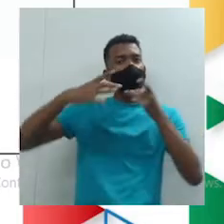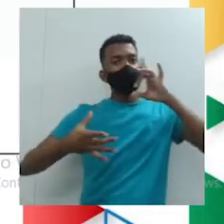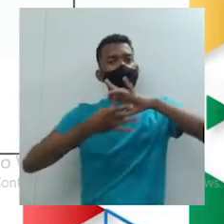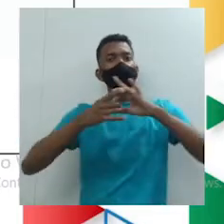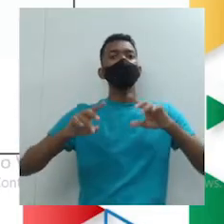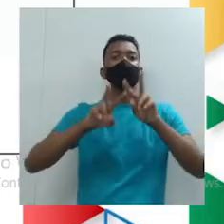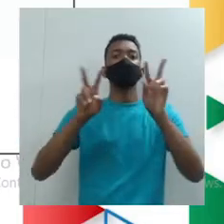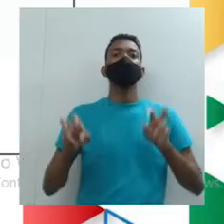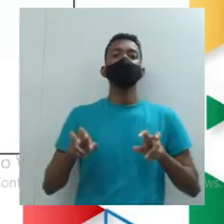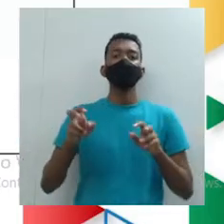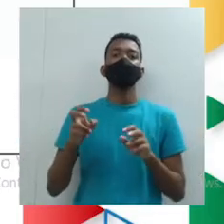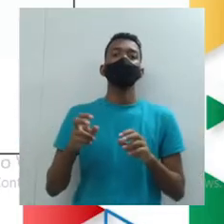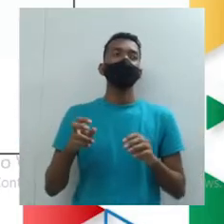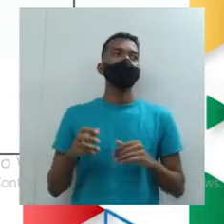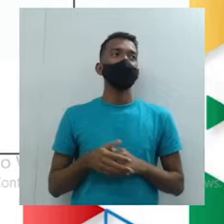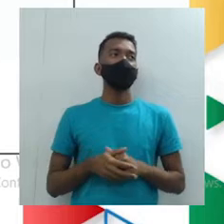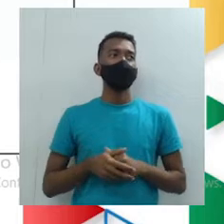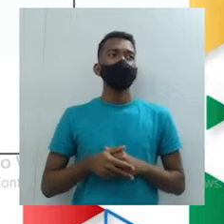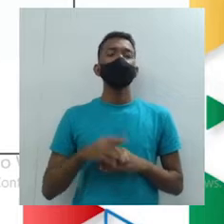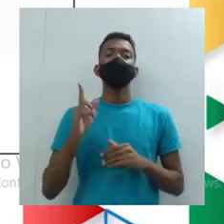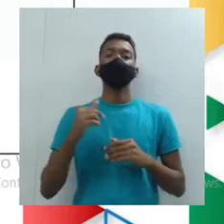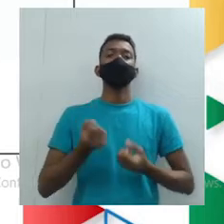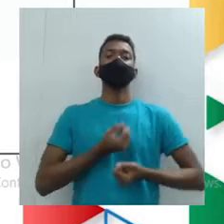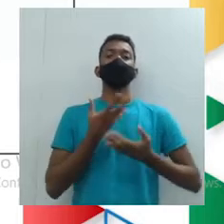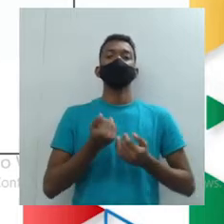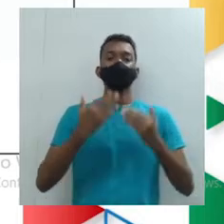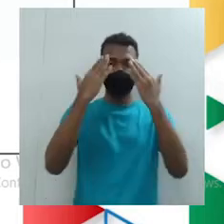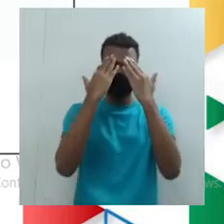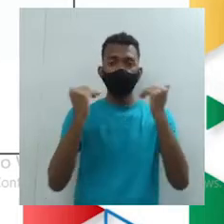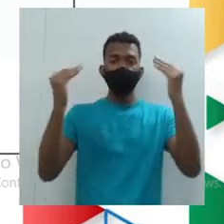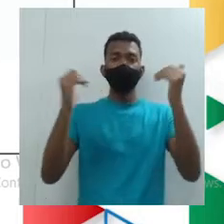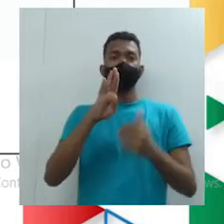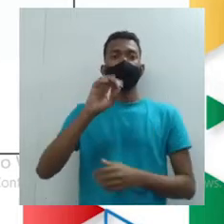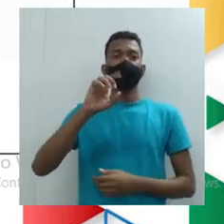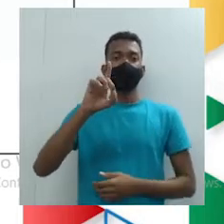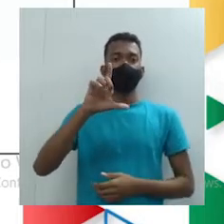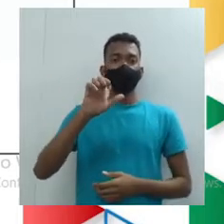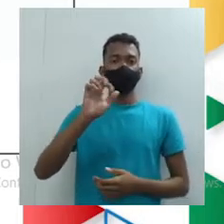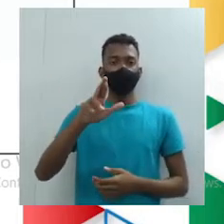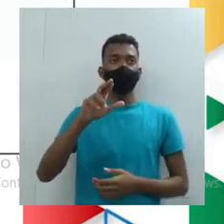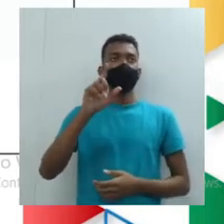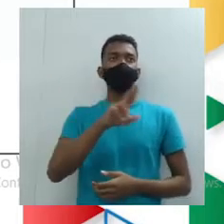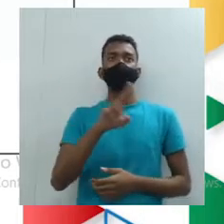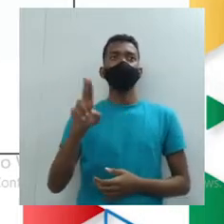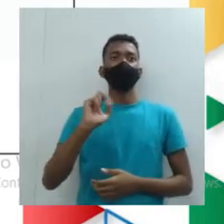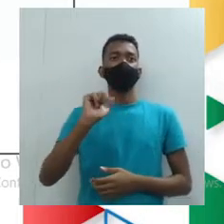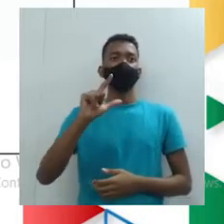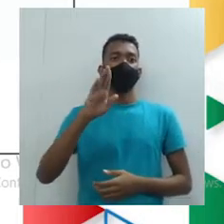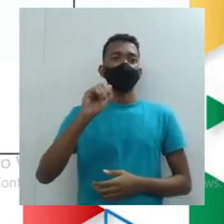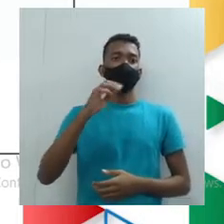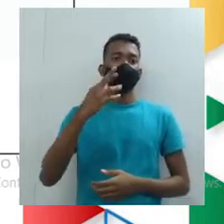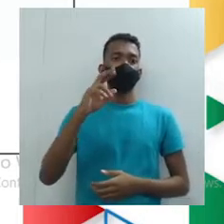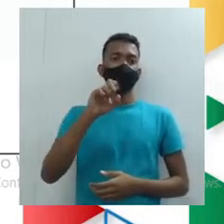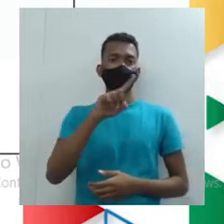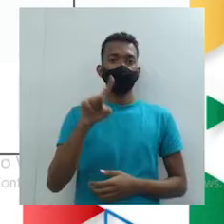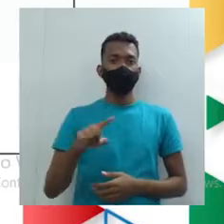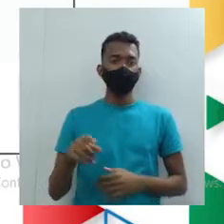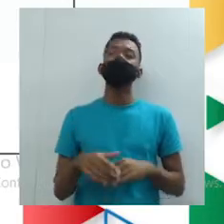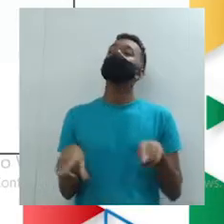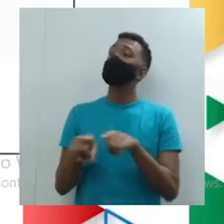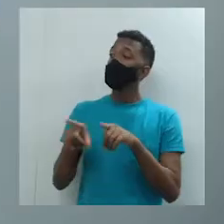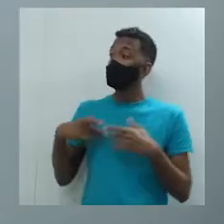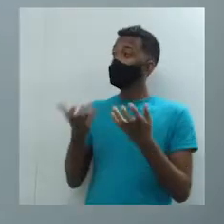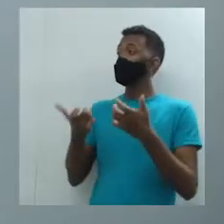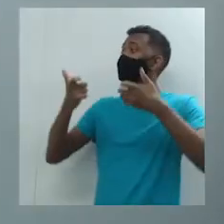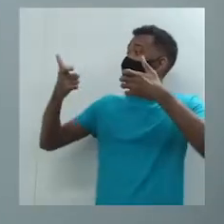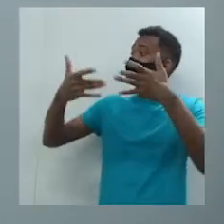do soneto com um poema também muito famoso de Baudelaire, que era o Albatroz. Ok? E eu também chamo a atenção, professor, para essa